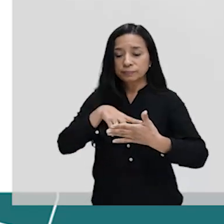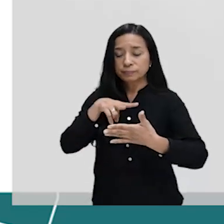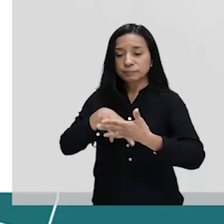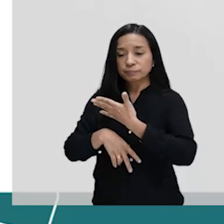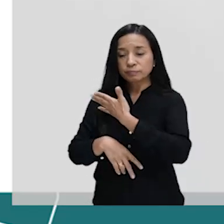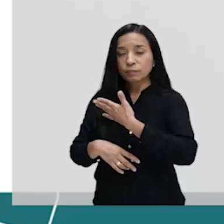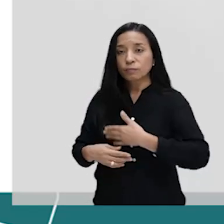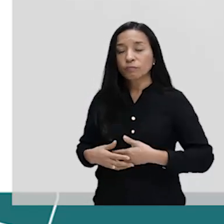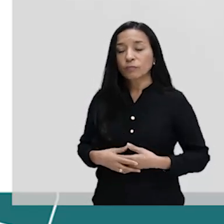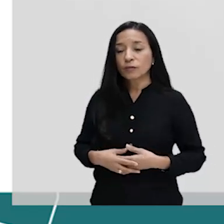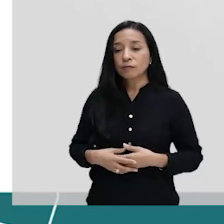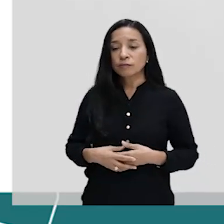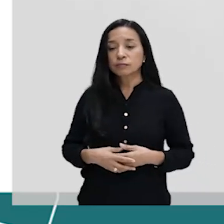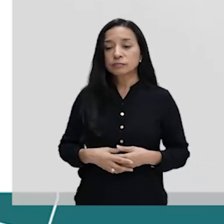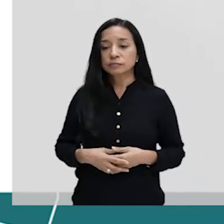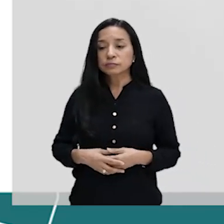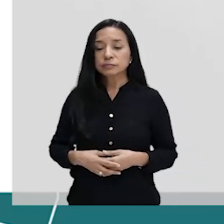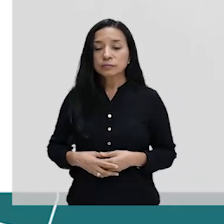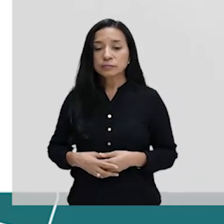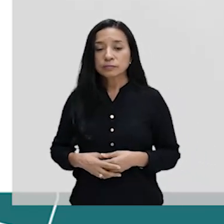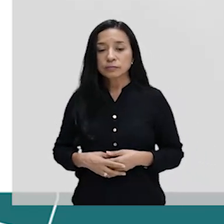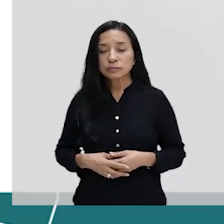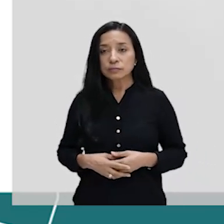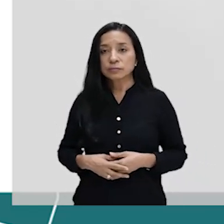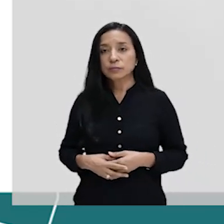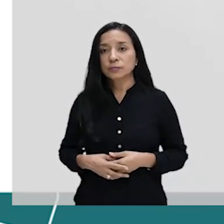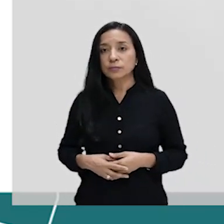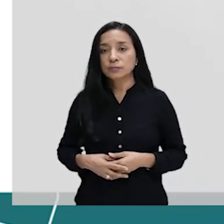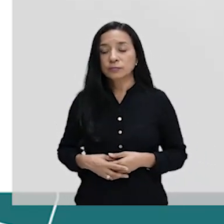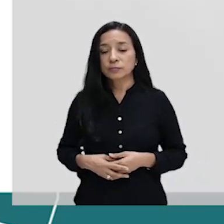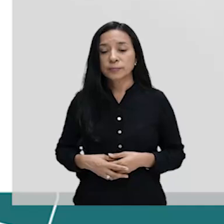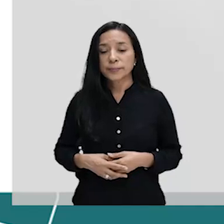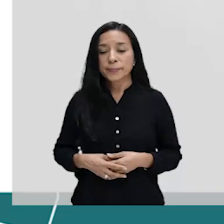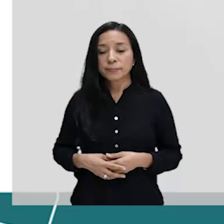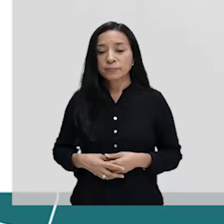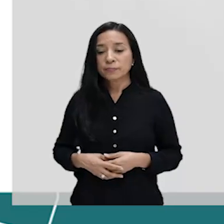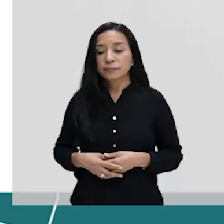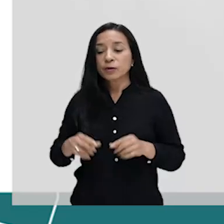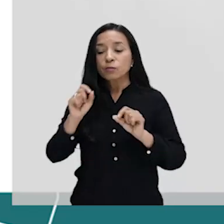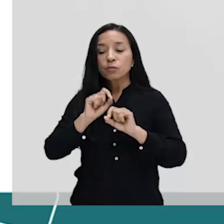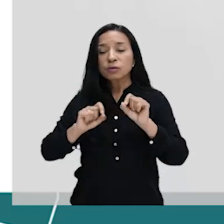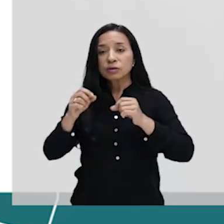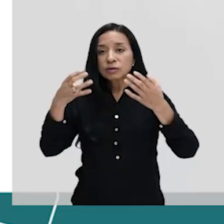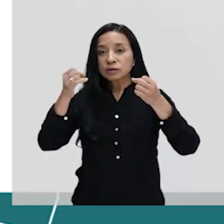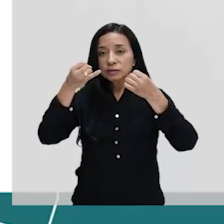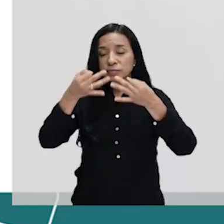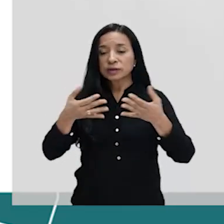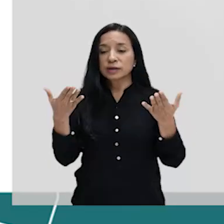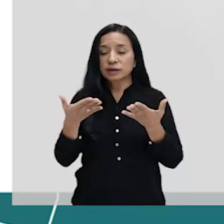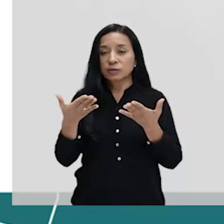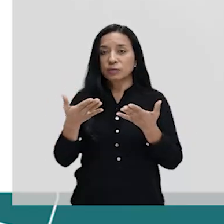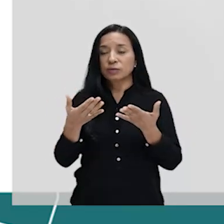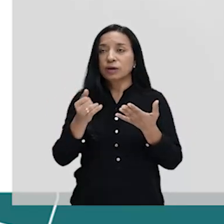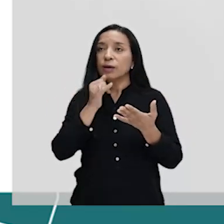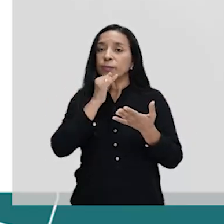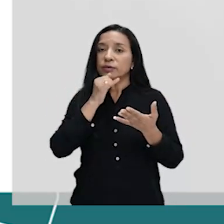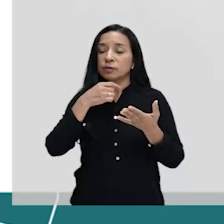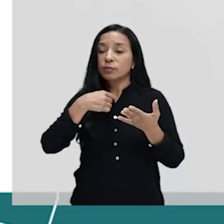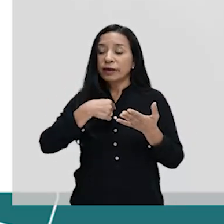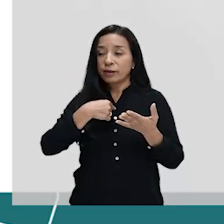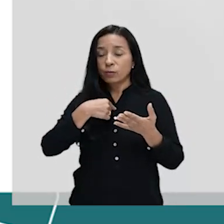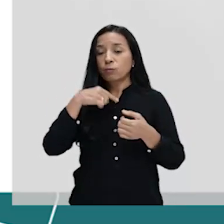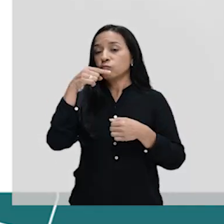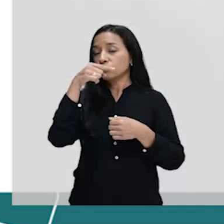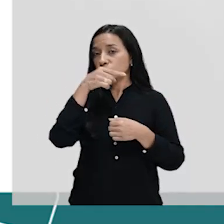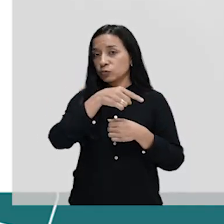caso reto têm a função de sujeito ou predicativo do sujeito, né? Foi o que eu falei agora há pouco para vocês. Eu, tu, ele